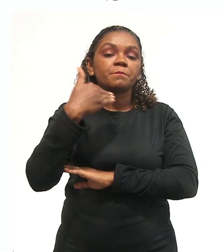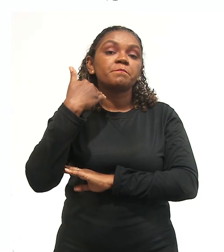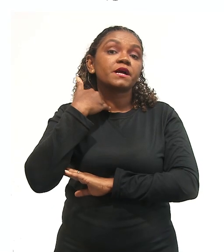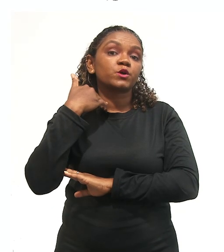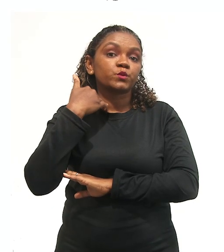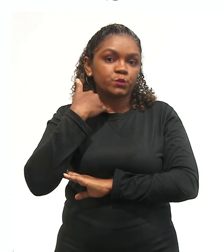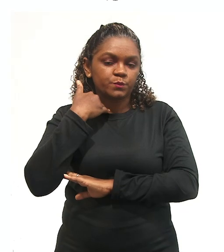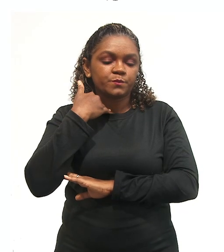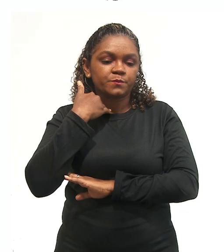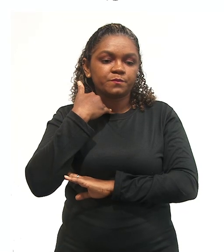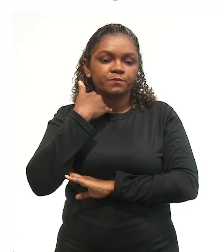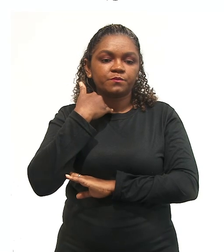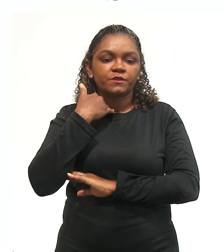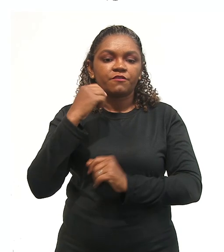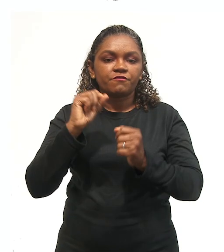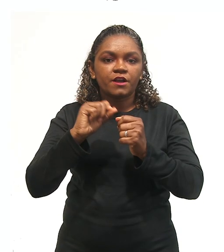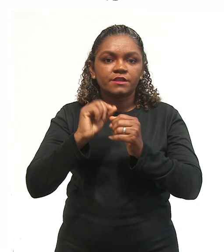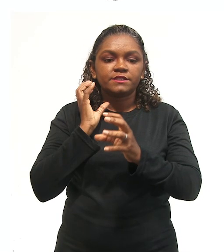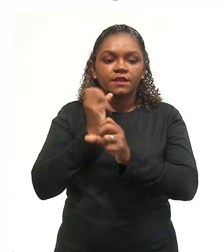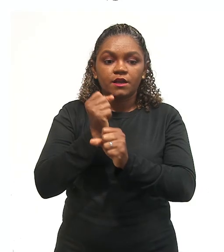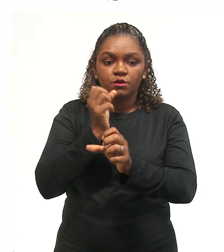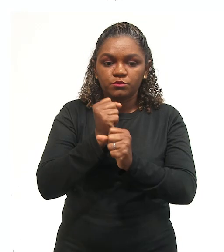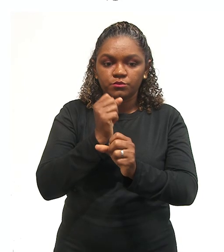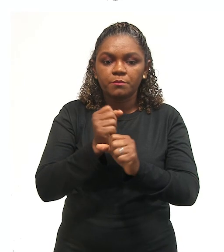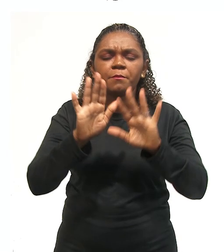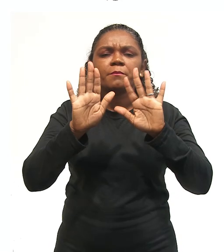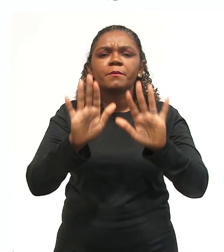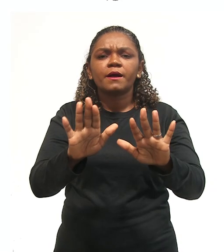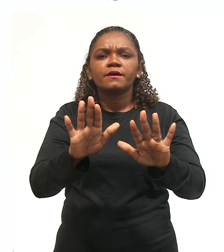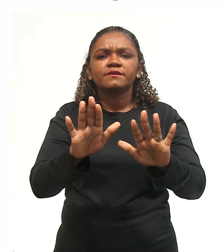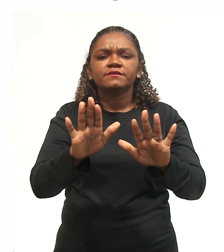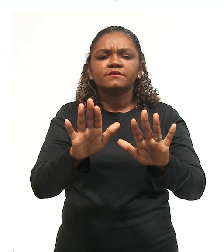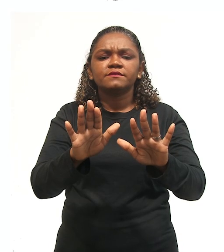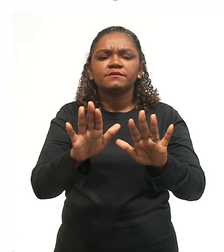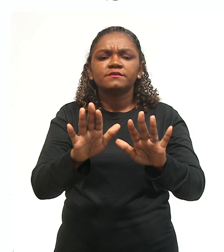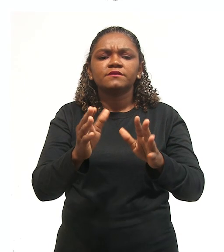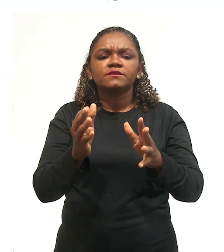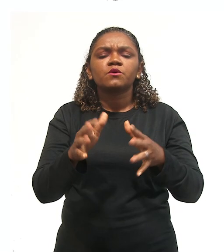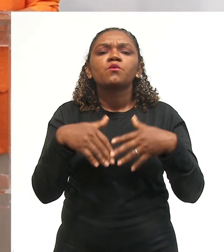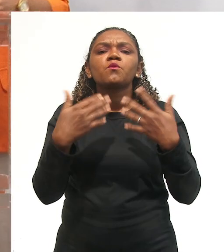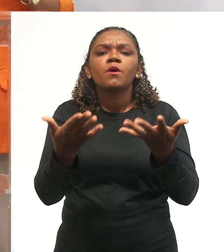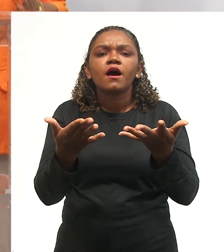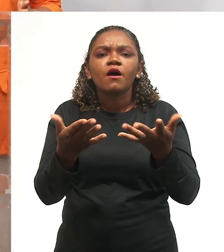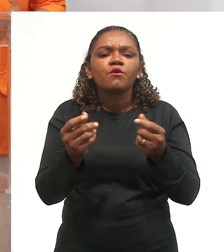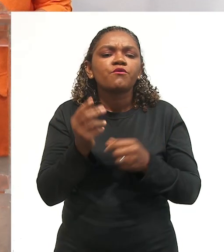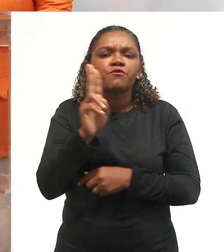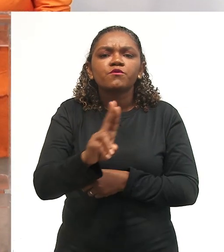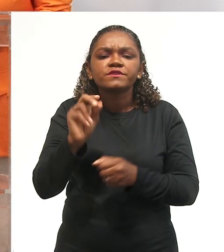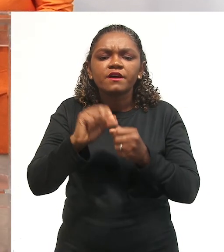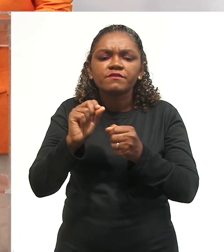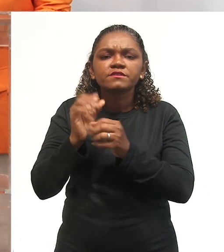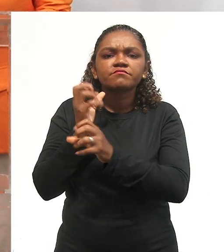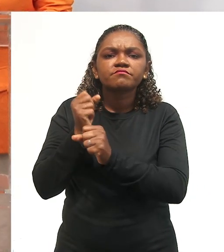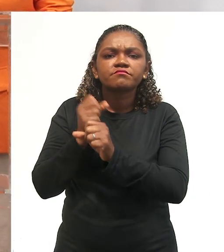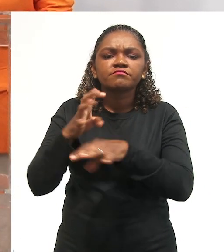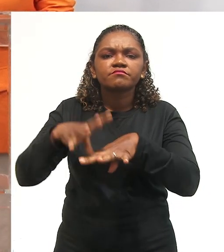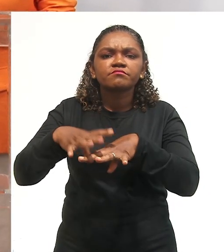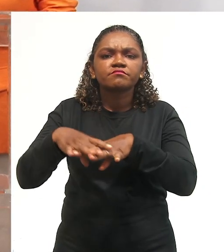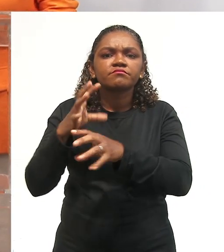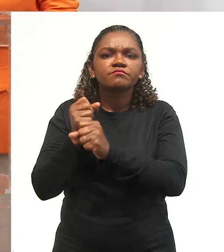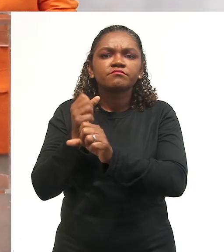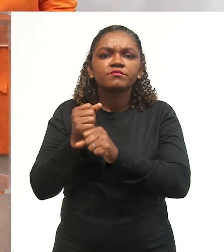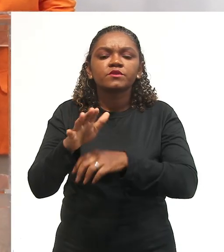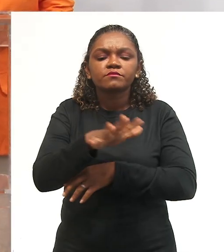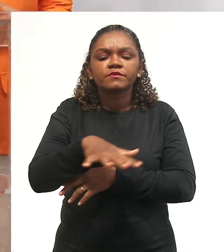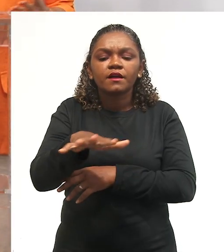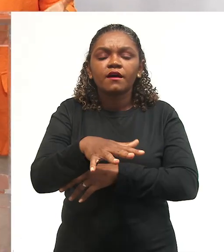financeiras tradicionais. E qual seria essa fórmula para a gente utilizar